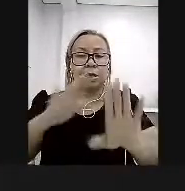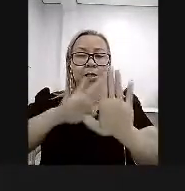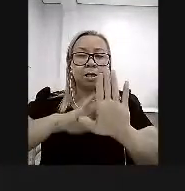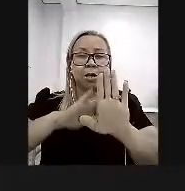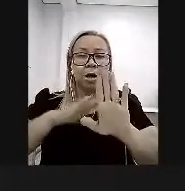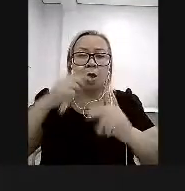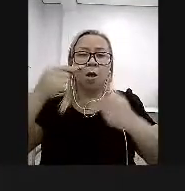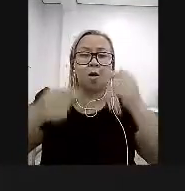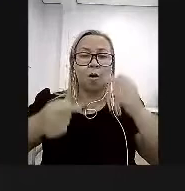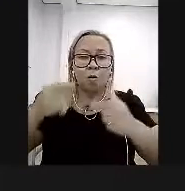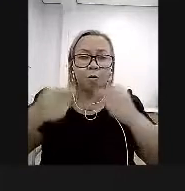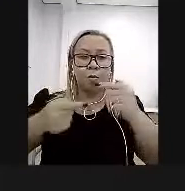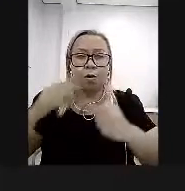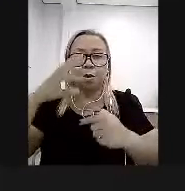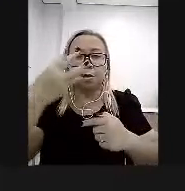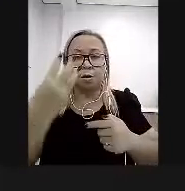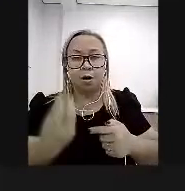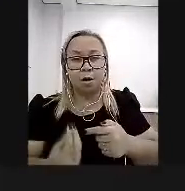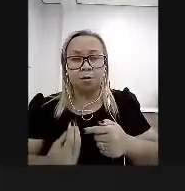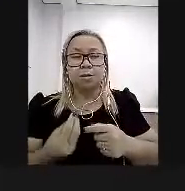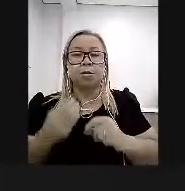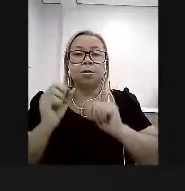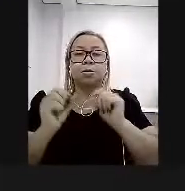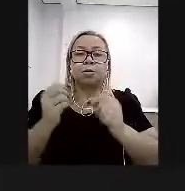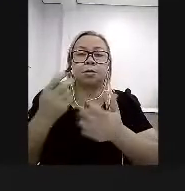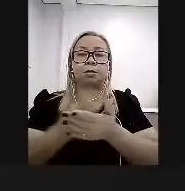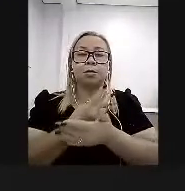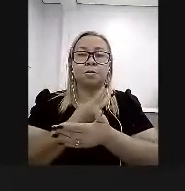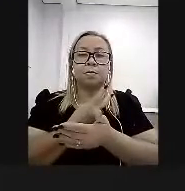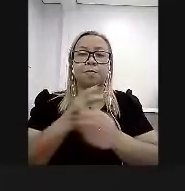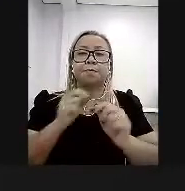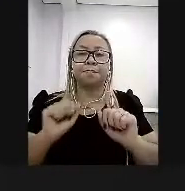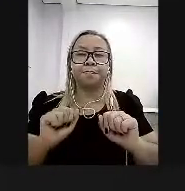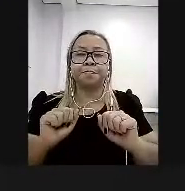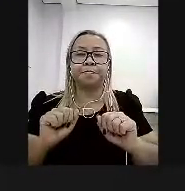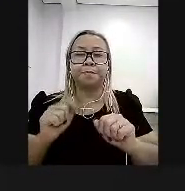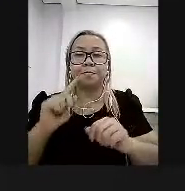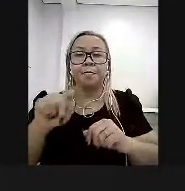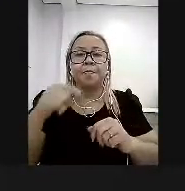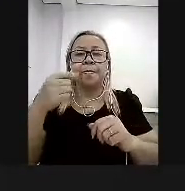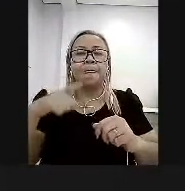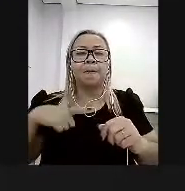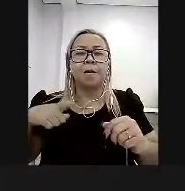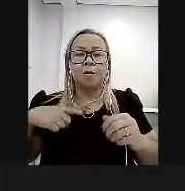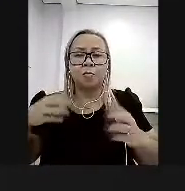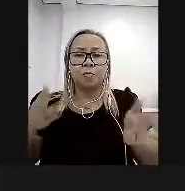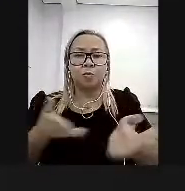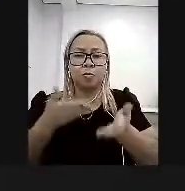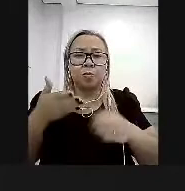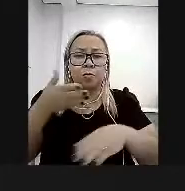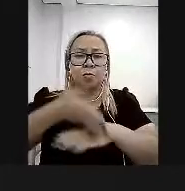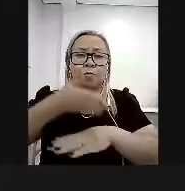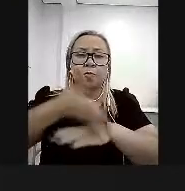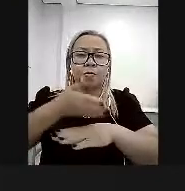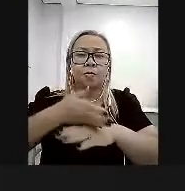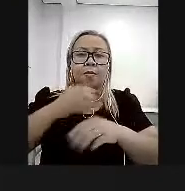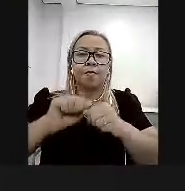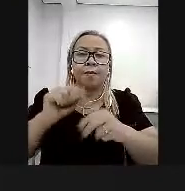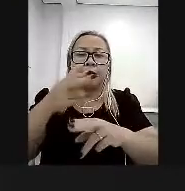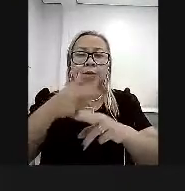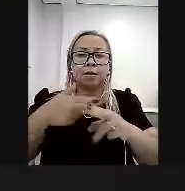política, artística, e lembrou das intervenções que fazíamos na universidade naquele